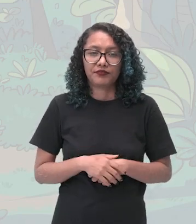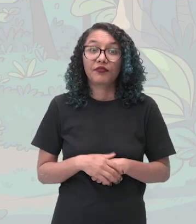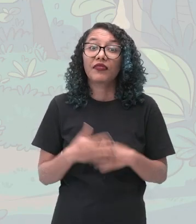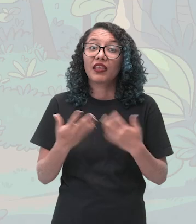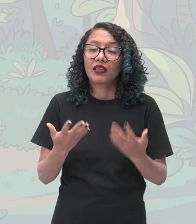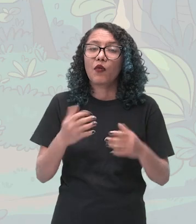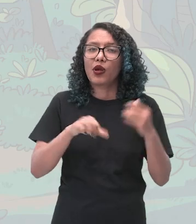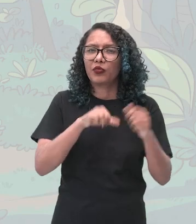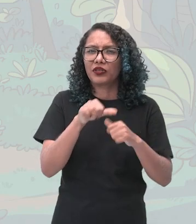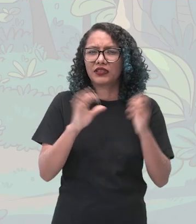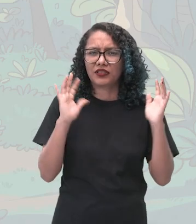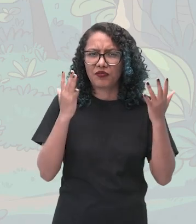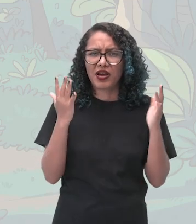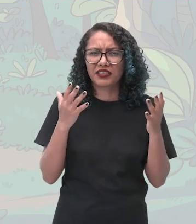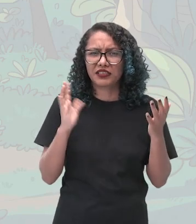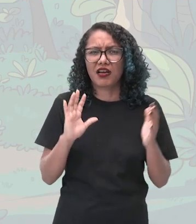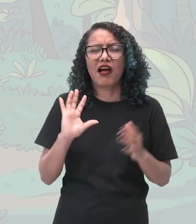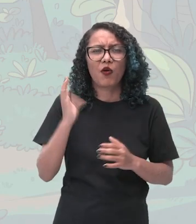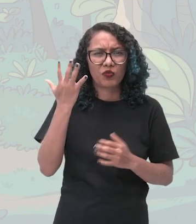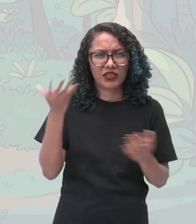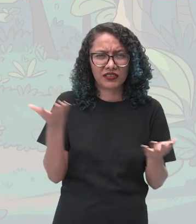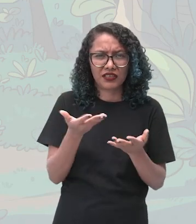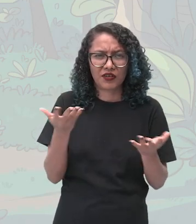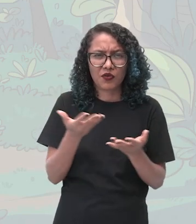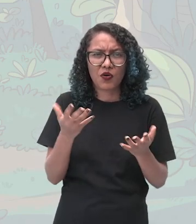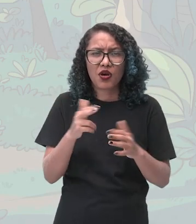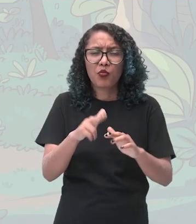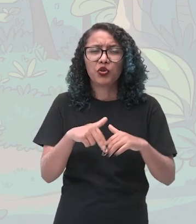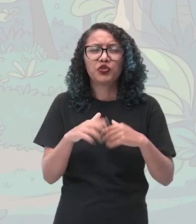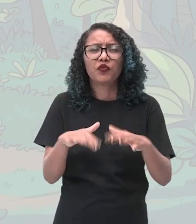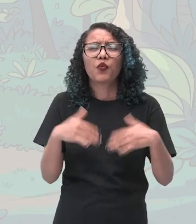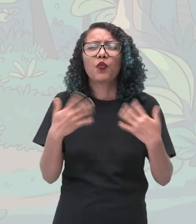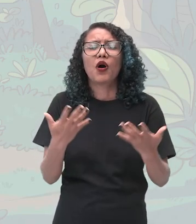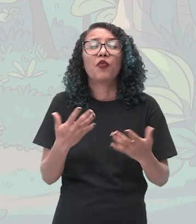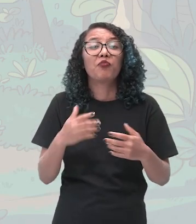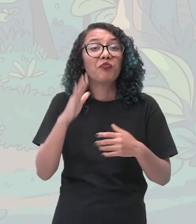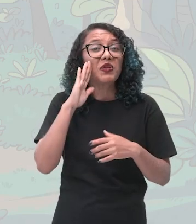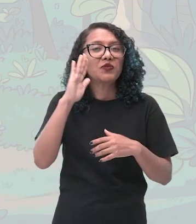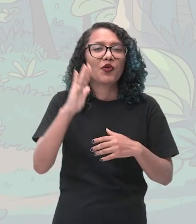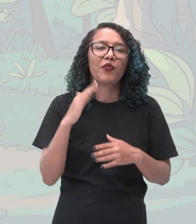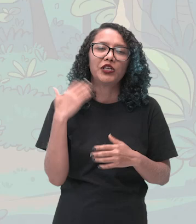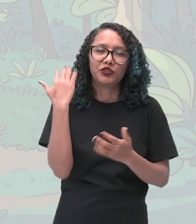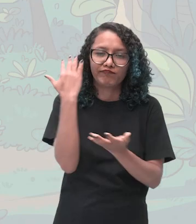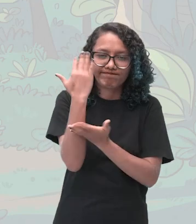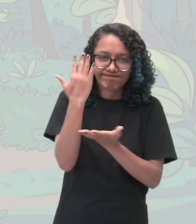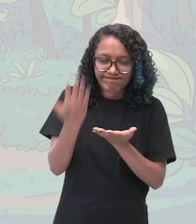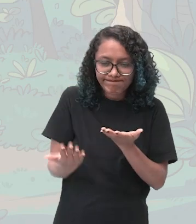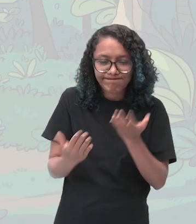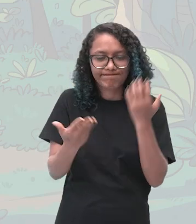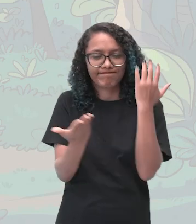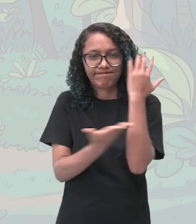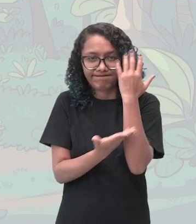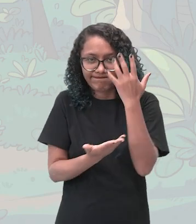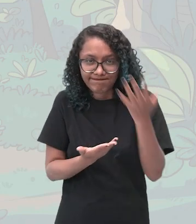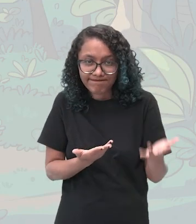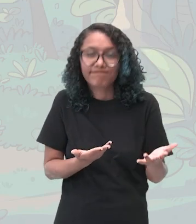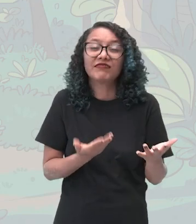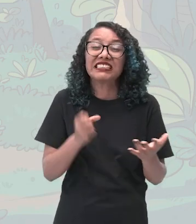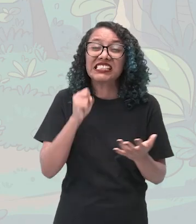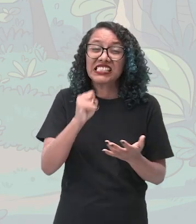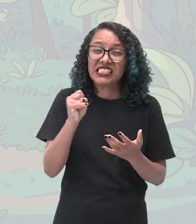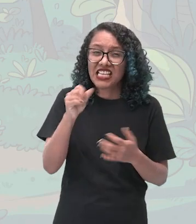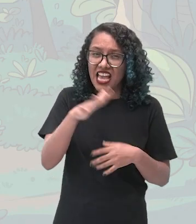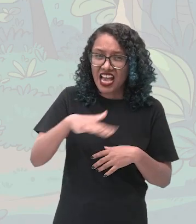neste momento é causada principalmente pelo desmatamento. Então, se aí na sua